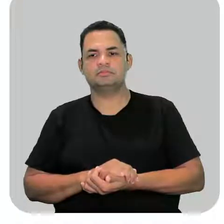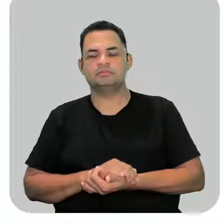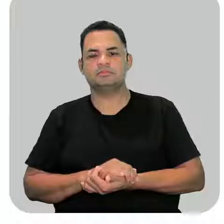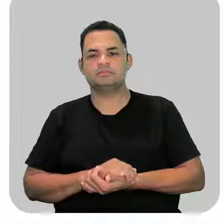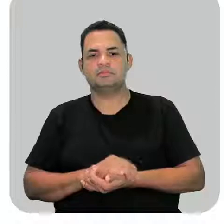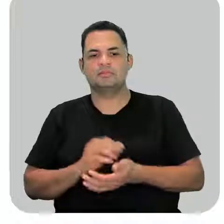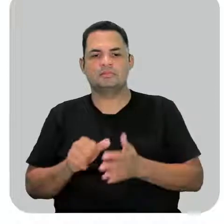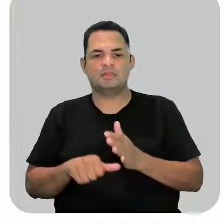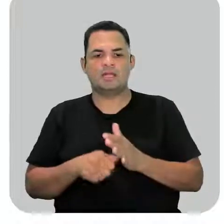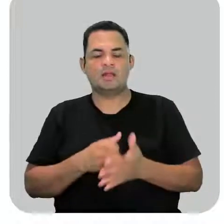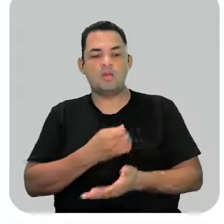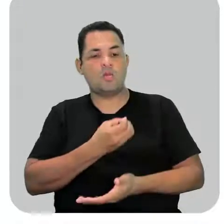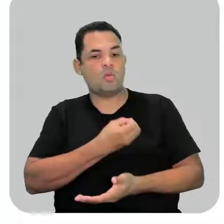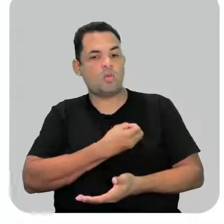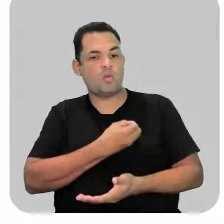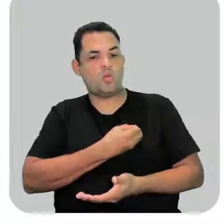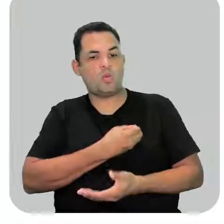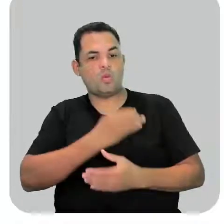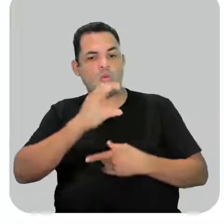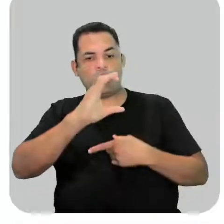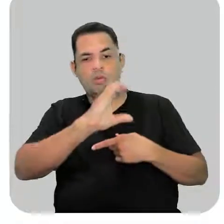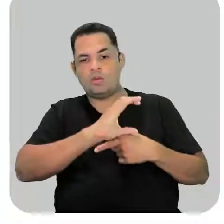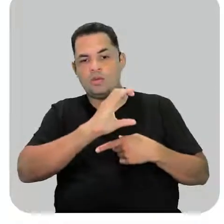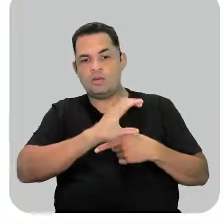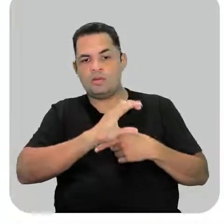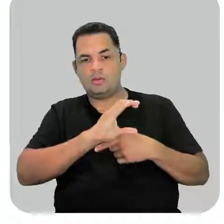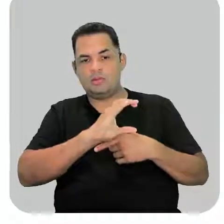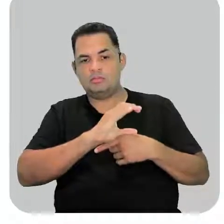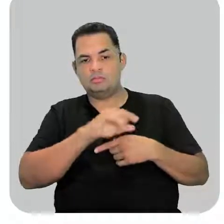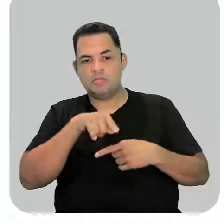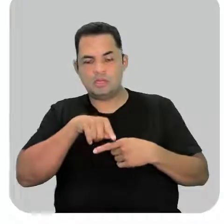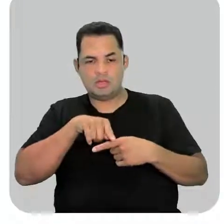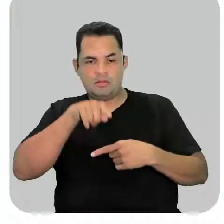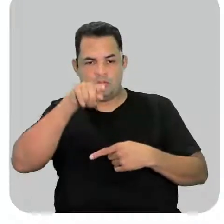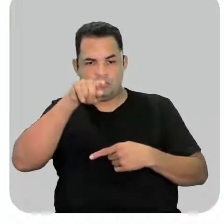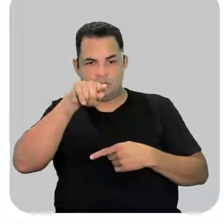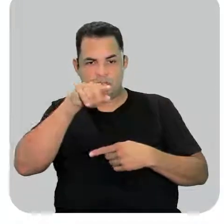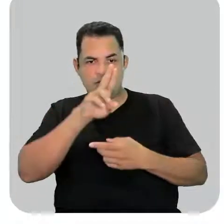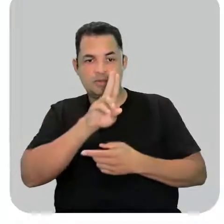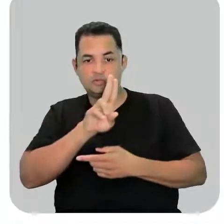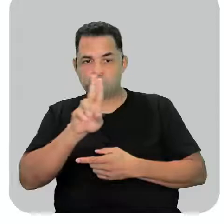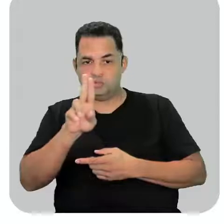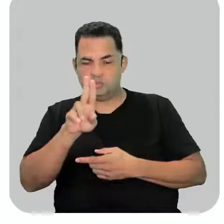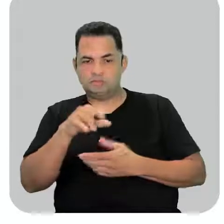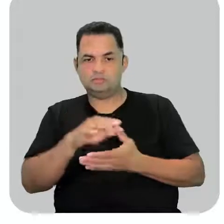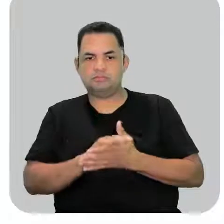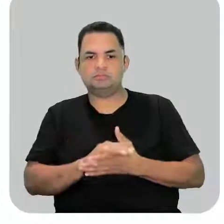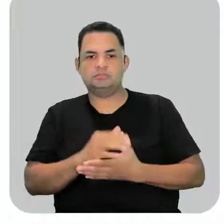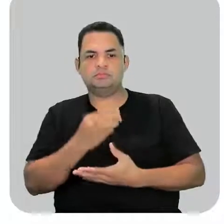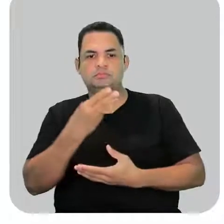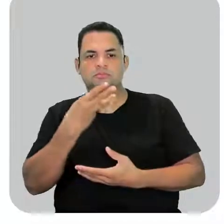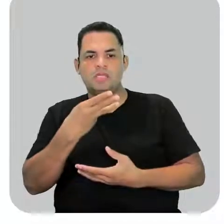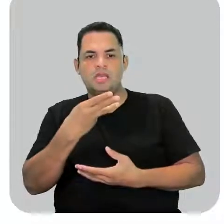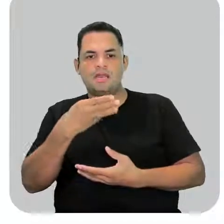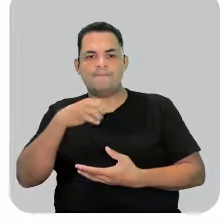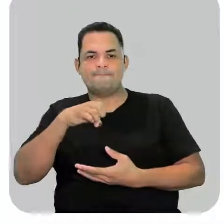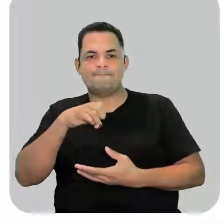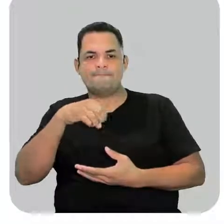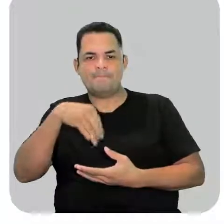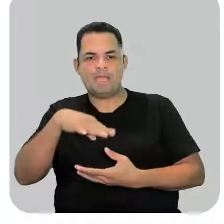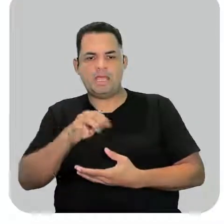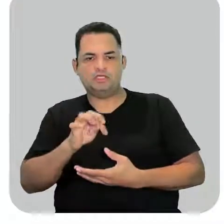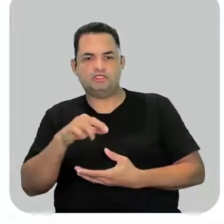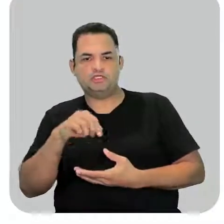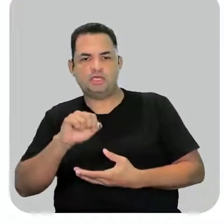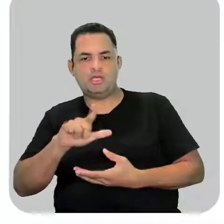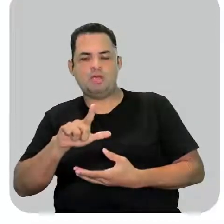o número do carbono onde a ramificação está, depois o nome dela. Vai ficar 3, metil. E